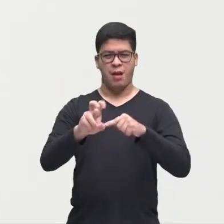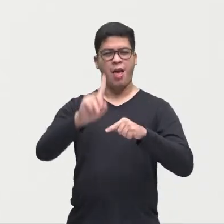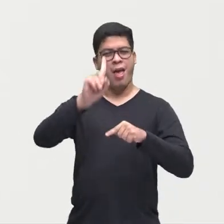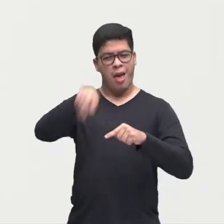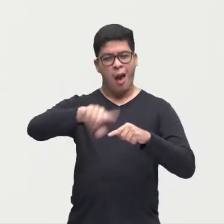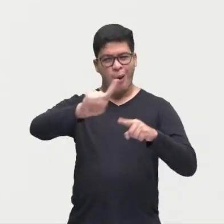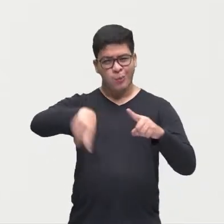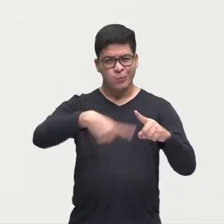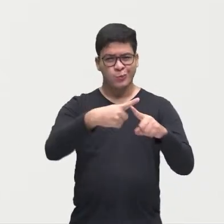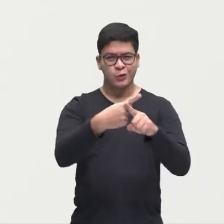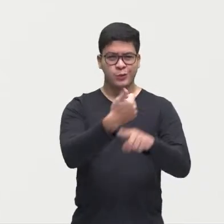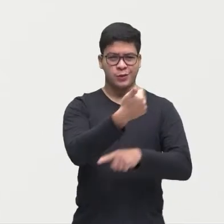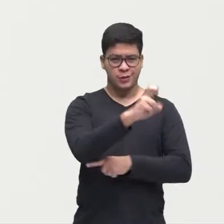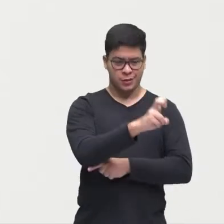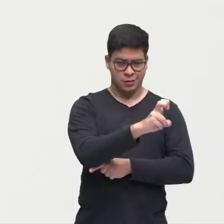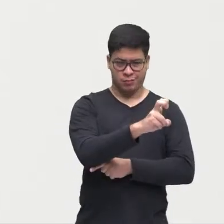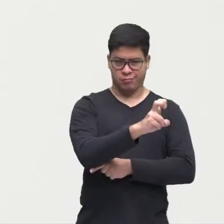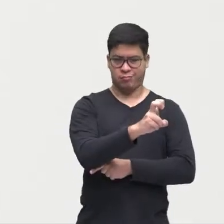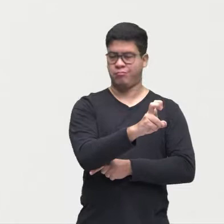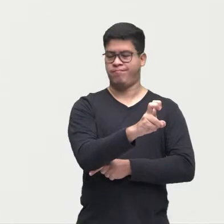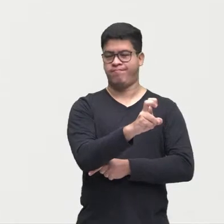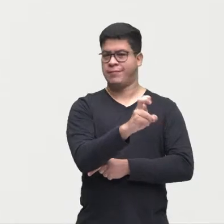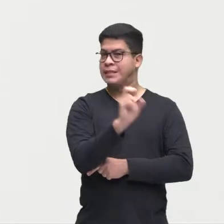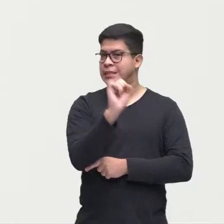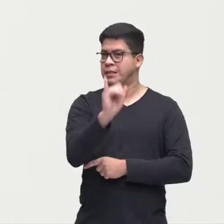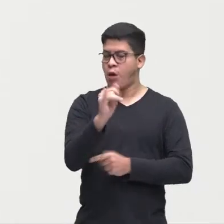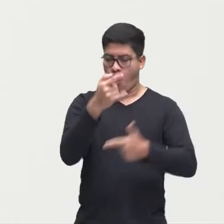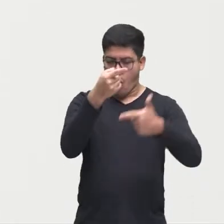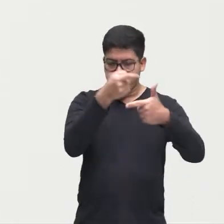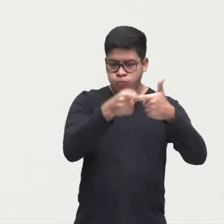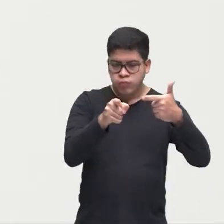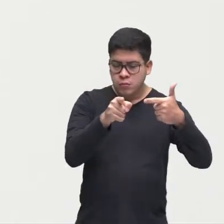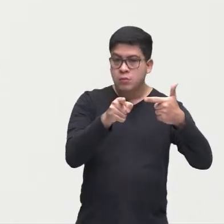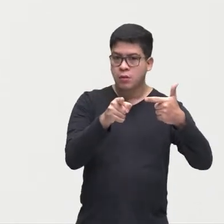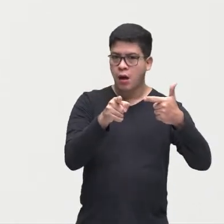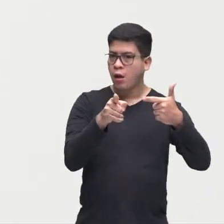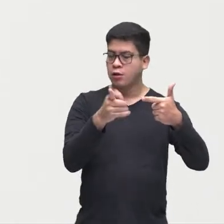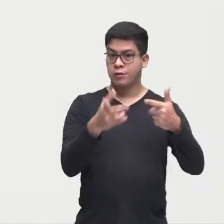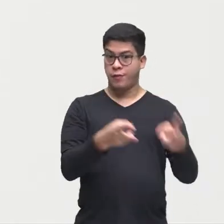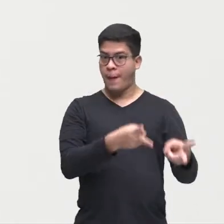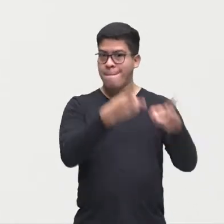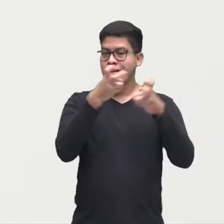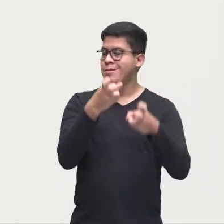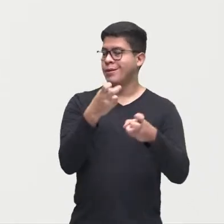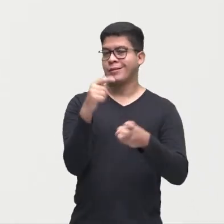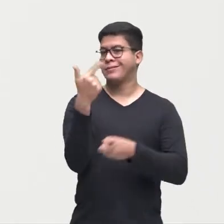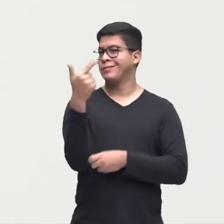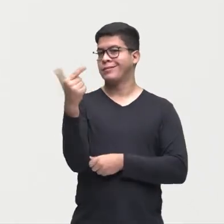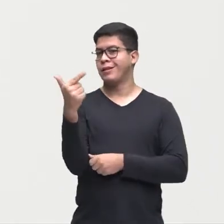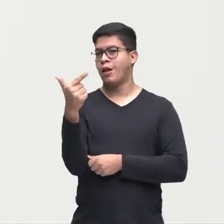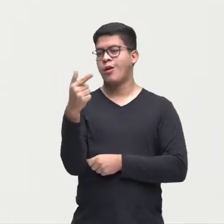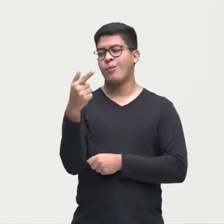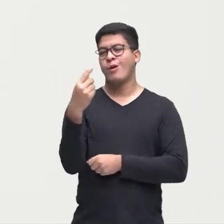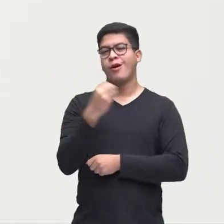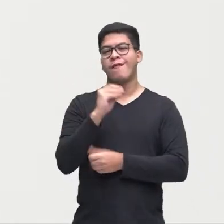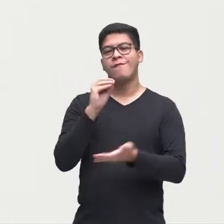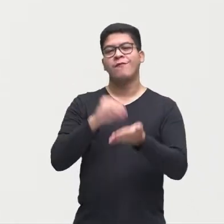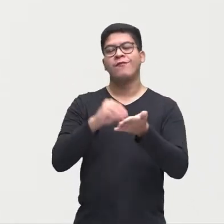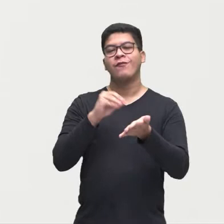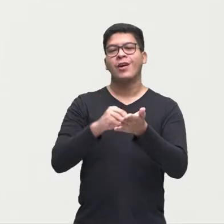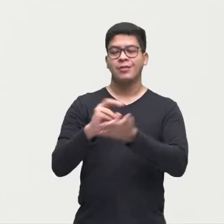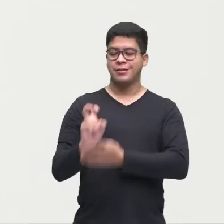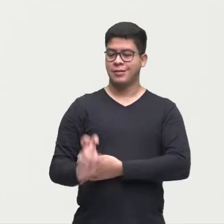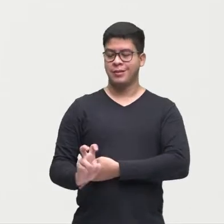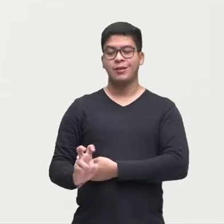15? Ao fazermos a divisão, nós percebemos que não. Por quê? Porque sobrou um resto aqui, ó. Sobrou o